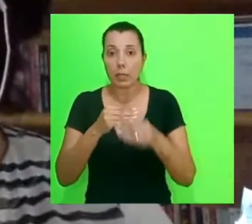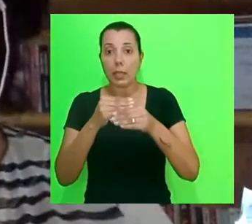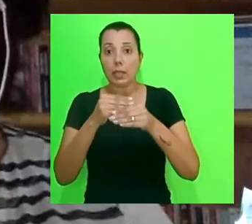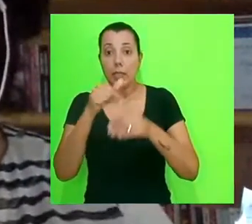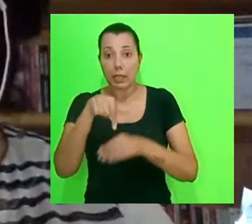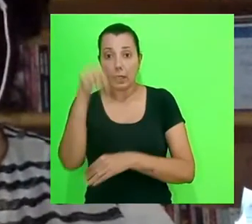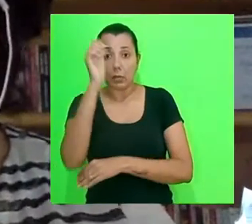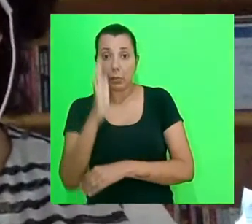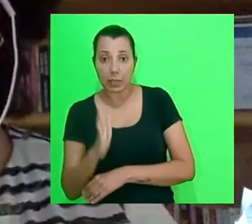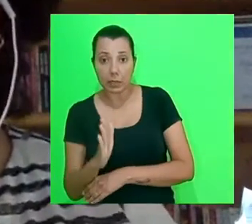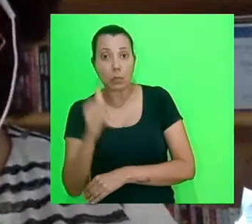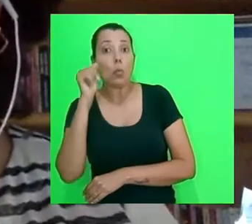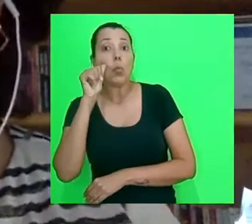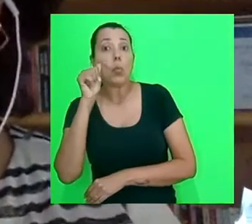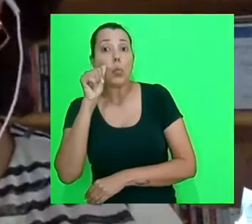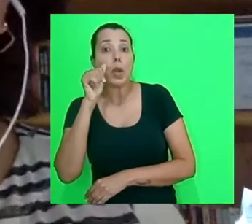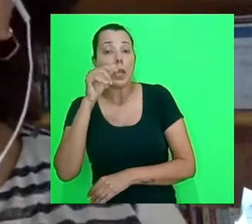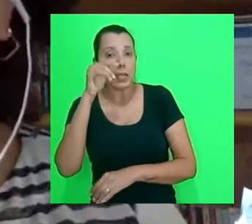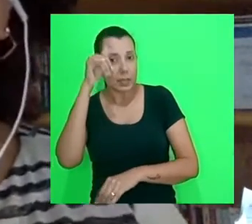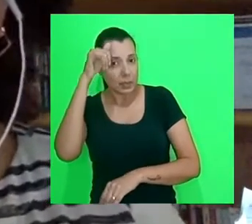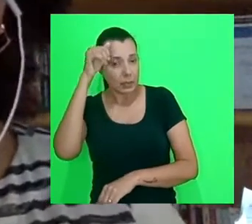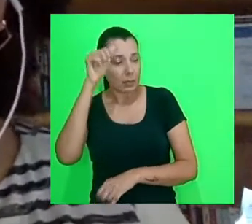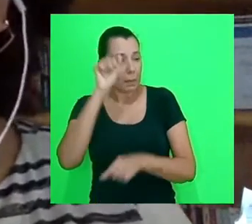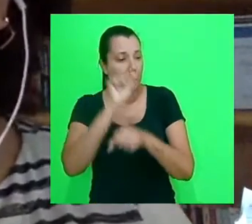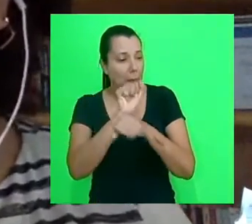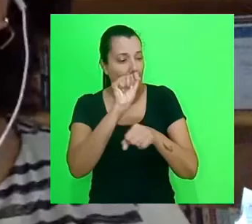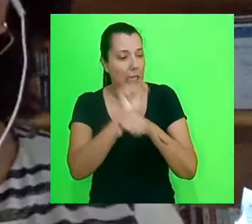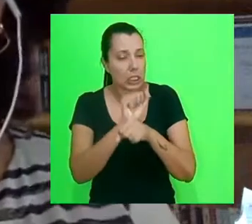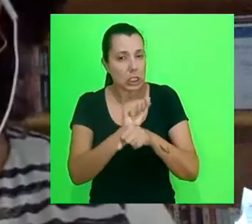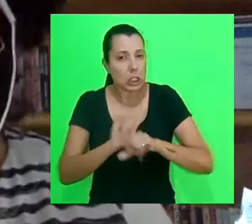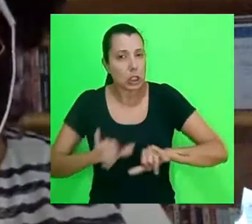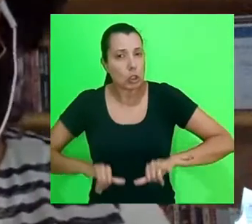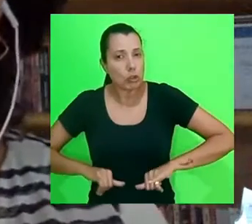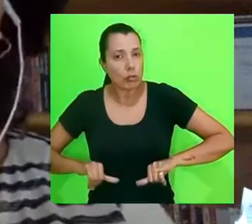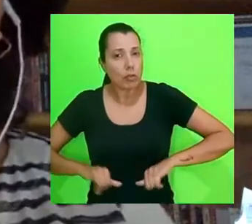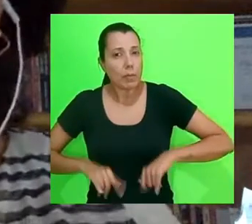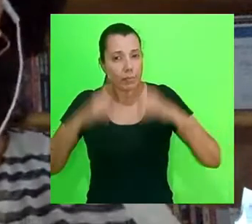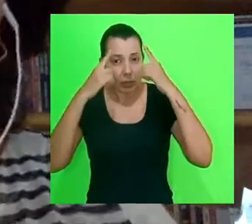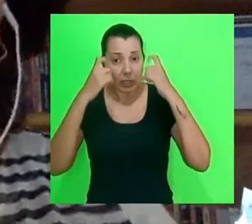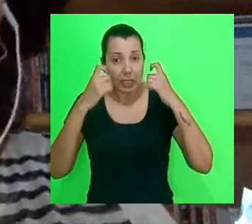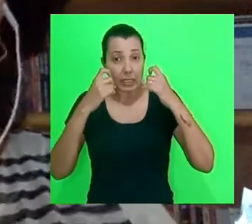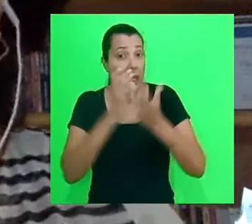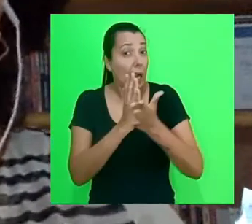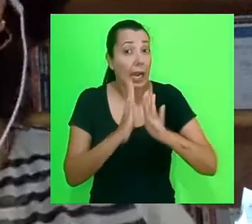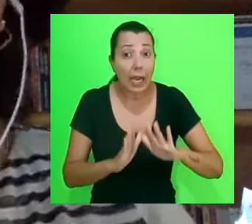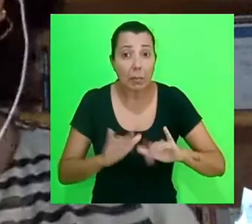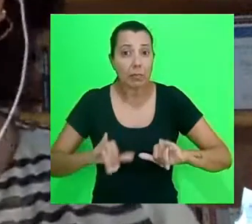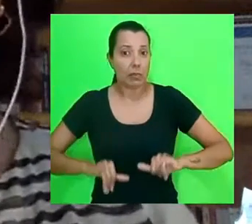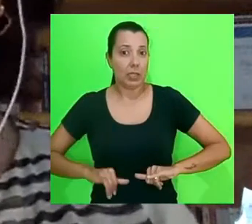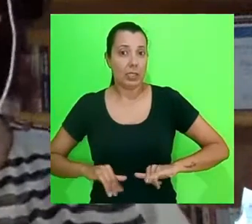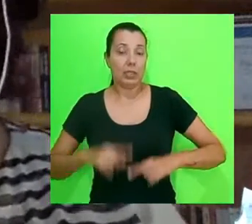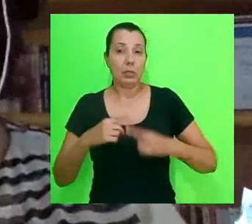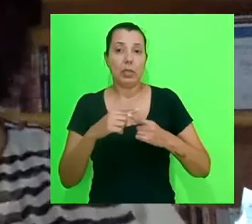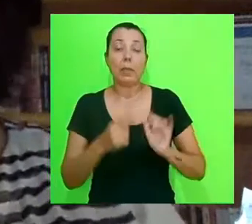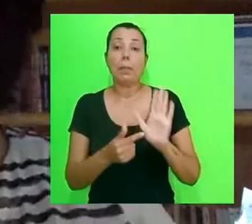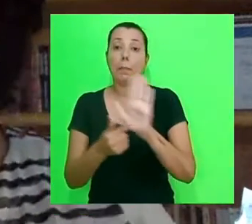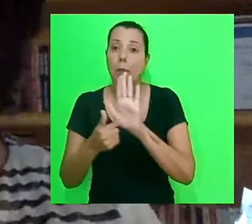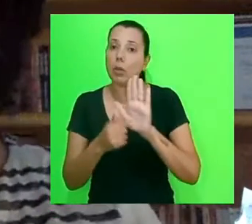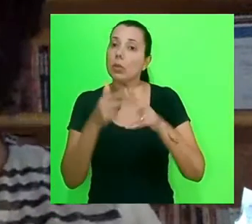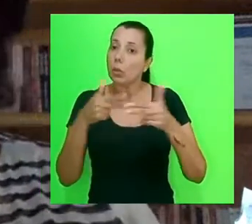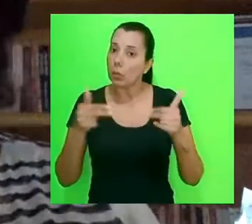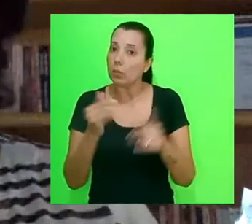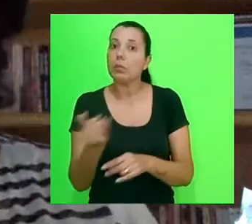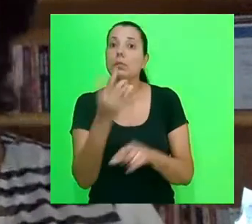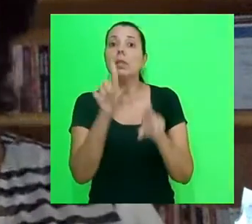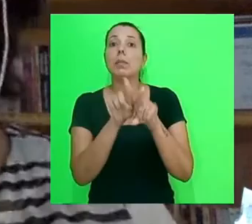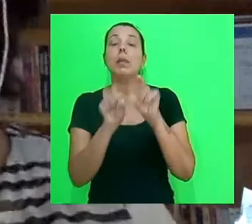mulheres, quando nós falamos das mulheres, nós estamos falando de um conjunto da população que está, na relação com a pandemia, numa situação